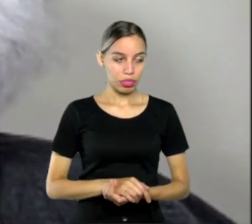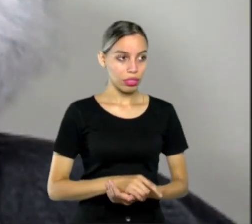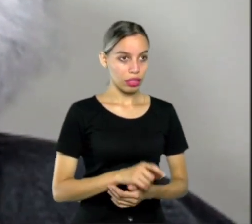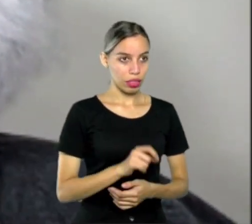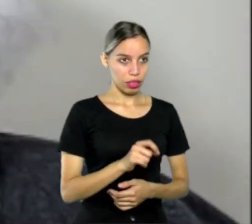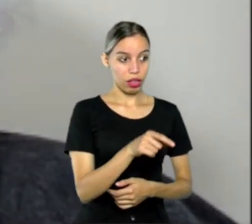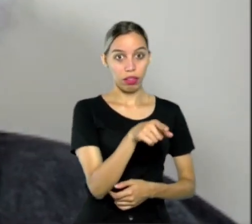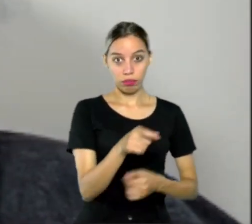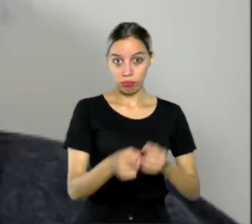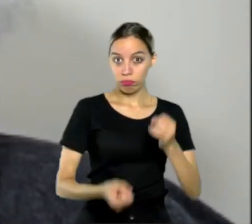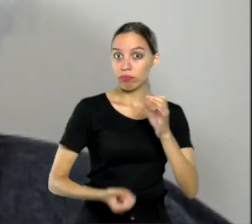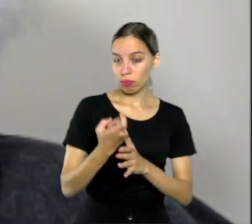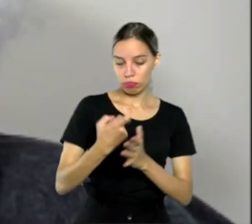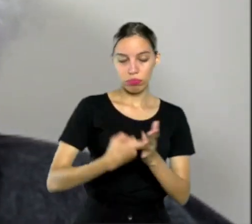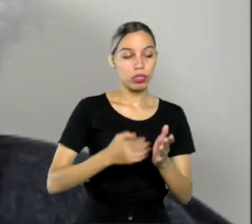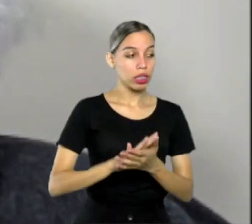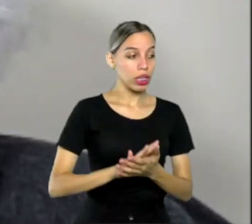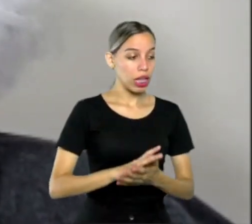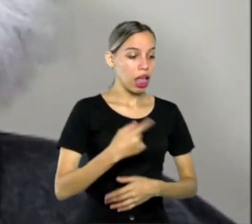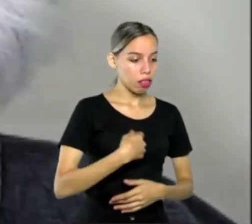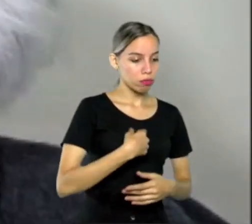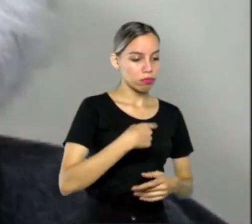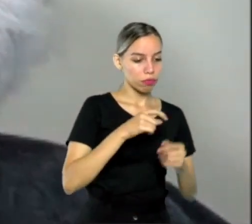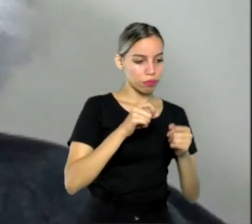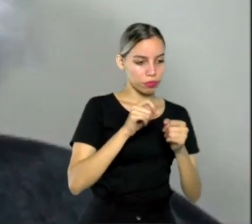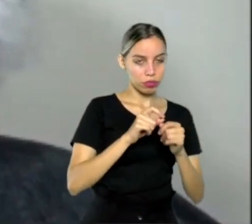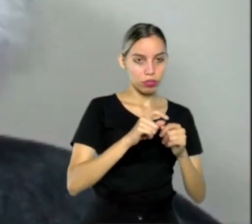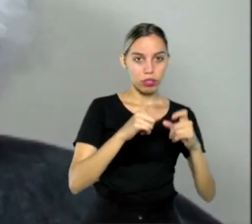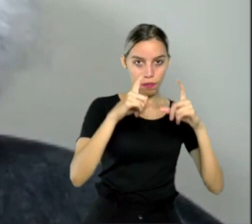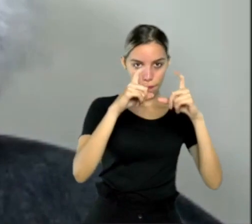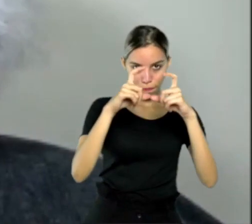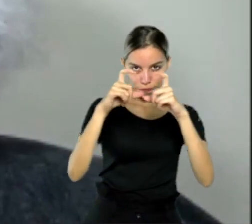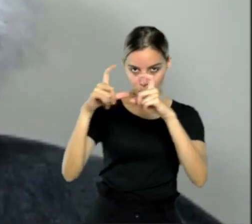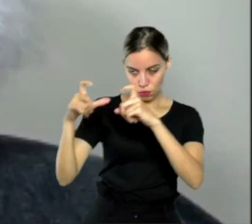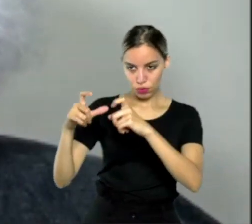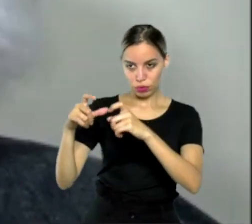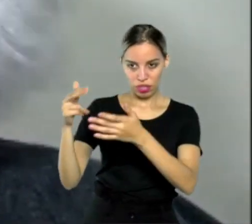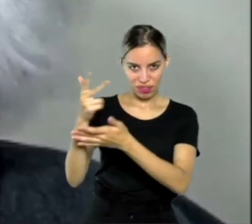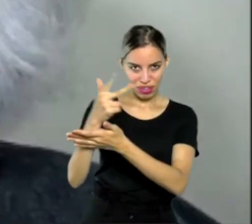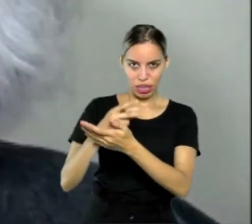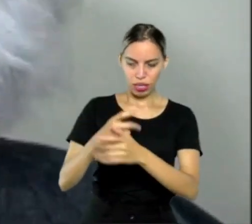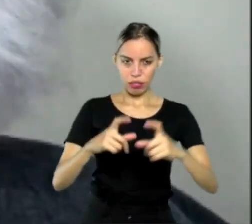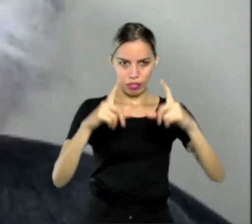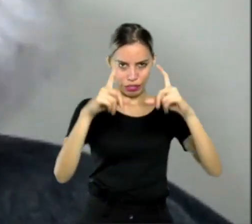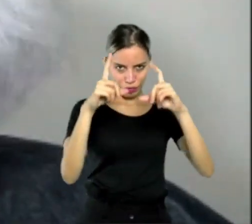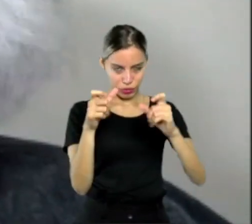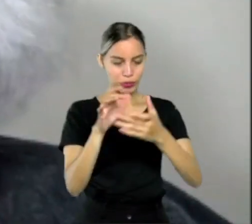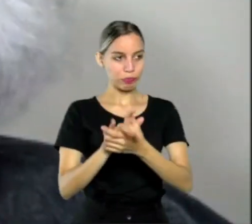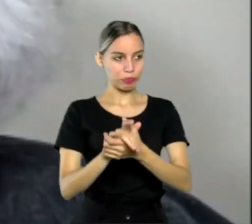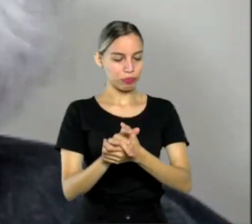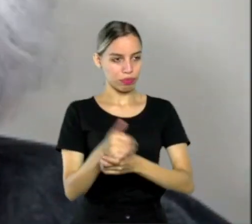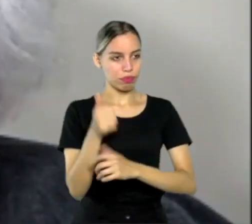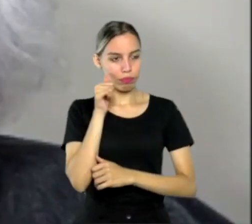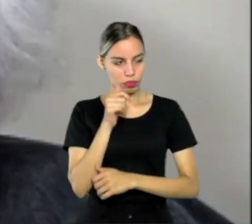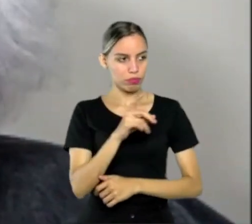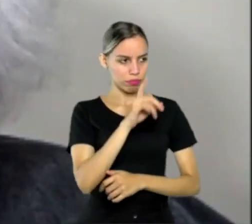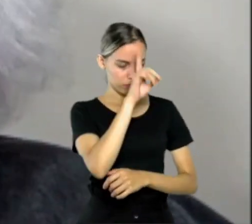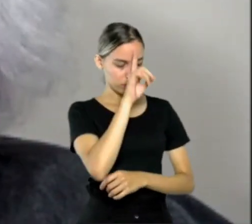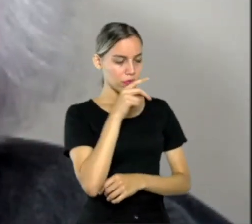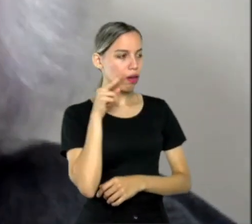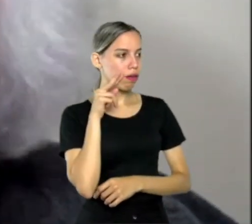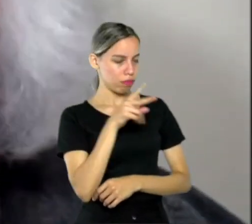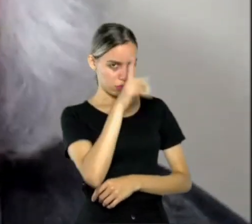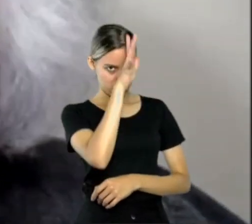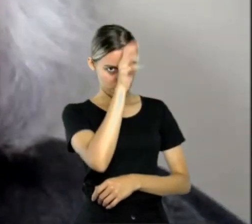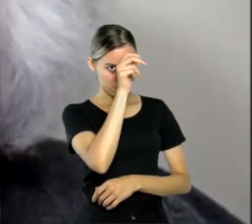o que você escreveu e com as minhas fotografias. Ela tirou as fotos com celular mesmo. E eu fui para a internet para